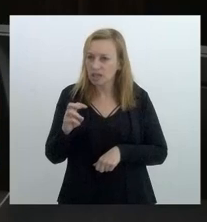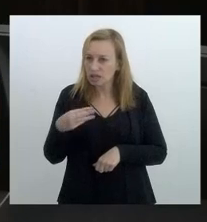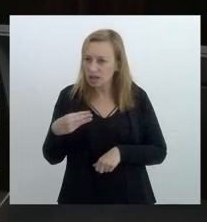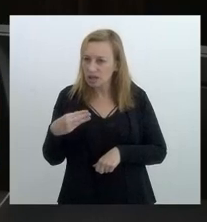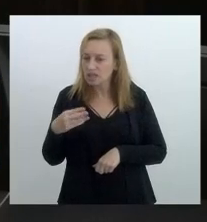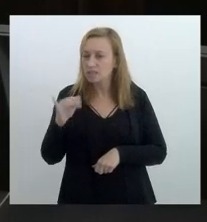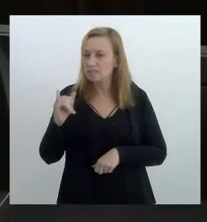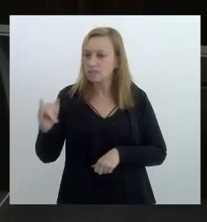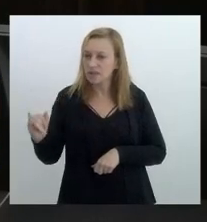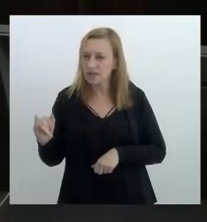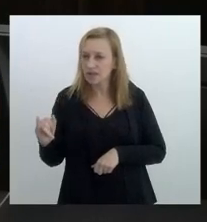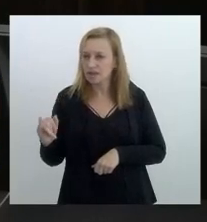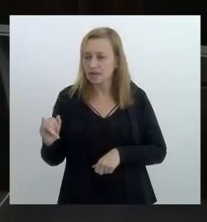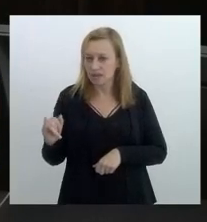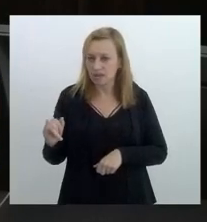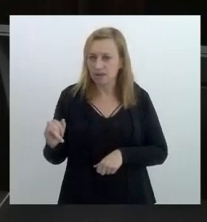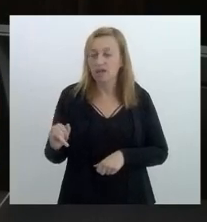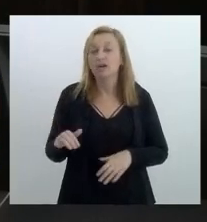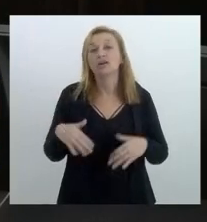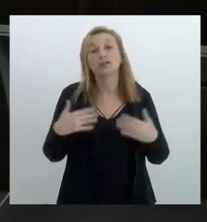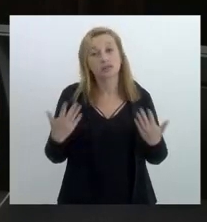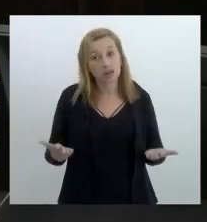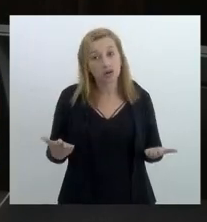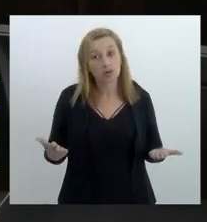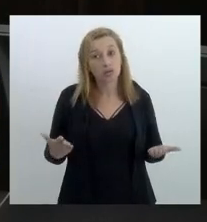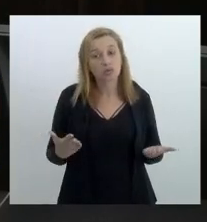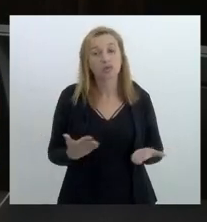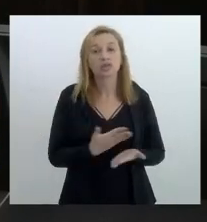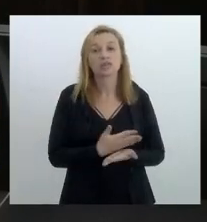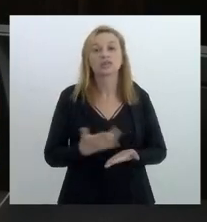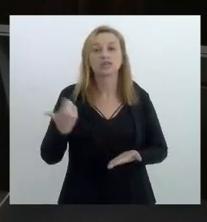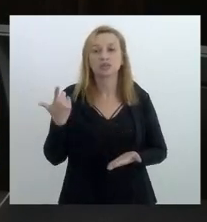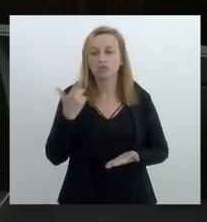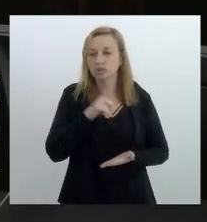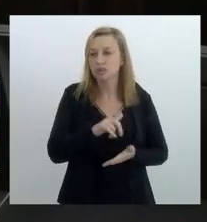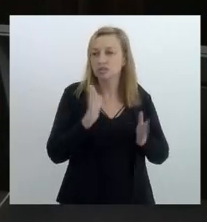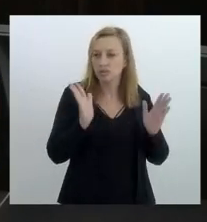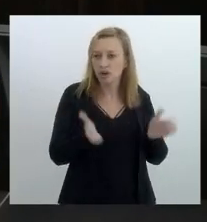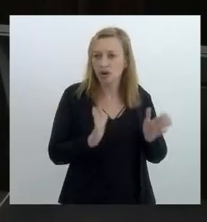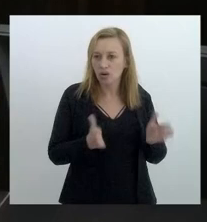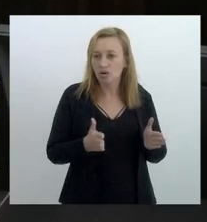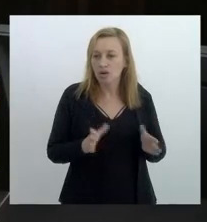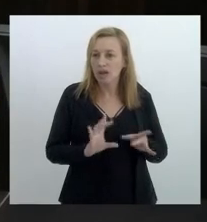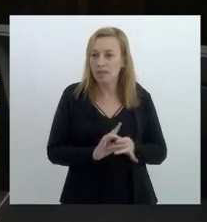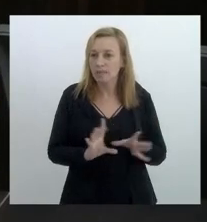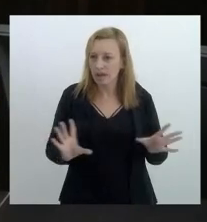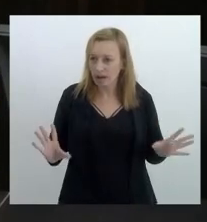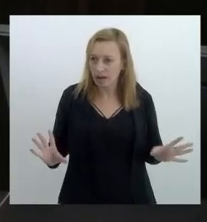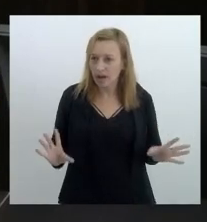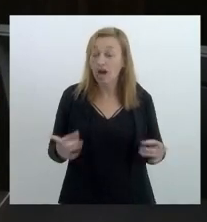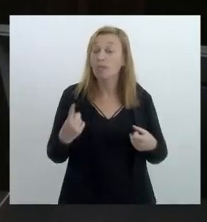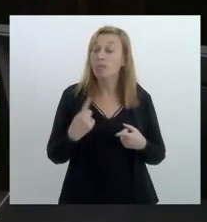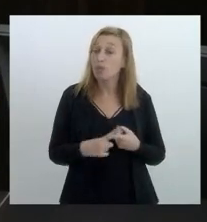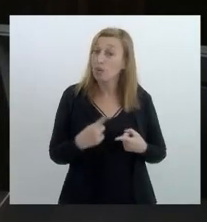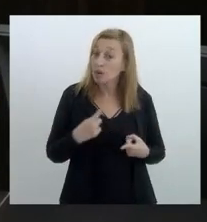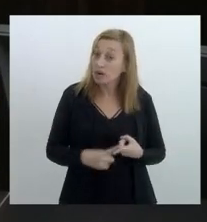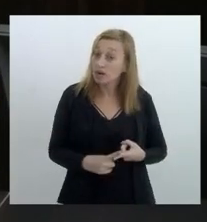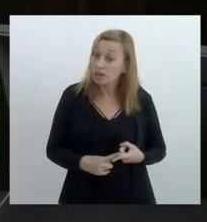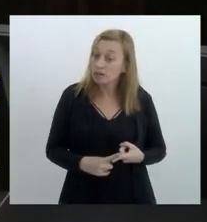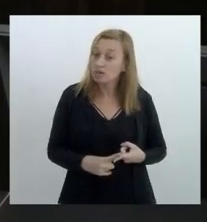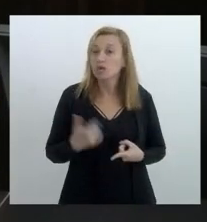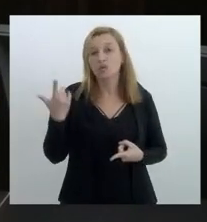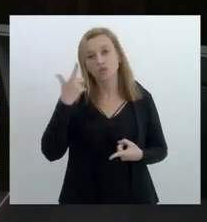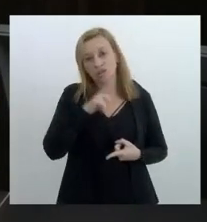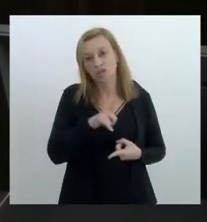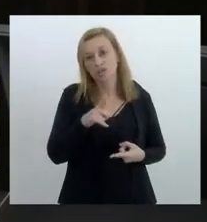de déficit. Então, se a gente está conseguindo agora liberar, é porque nós